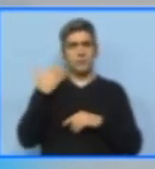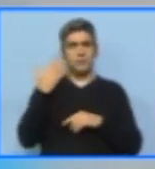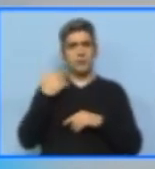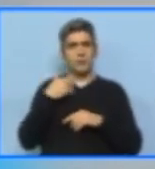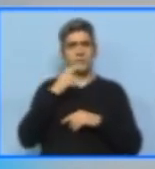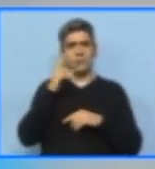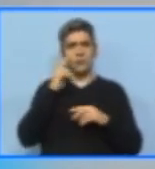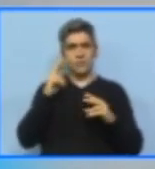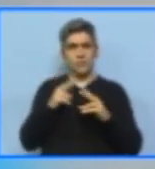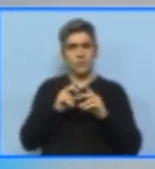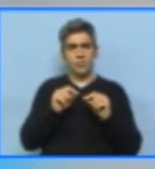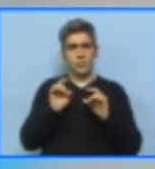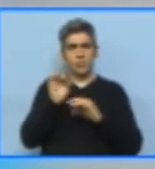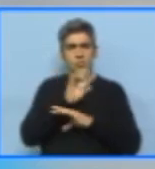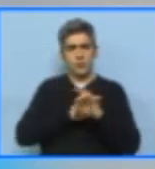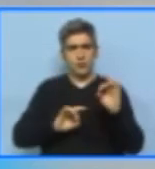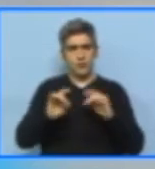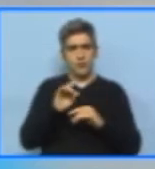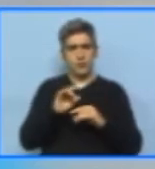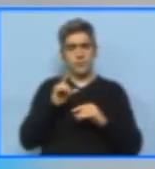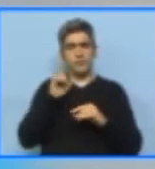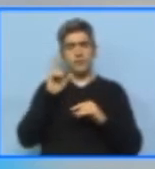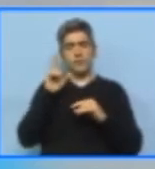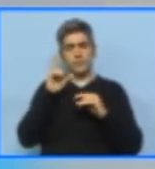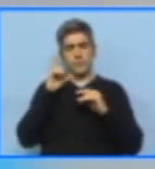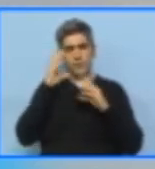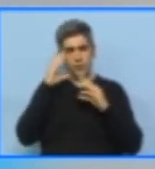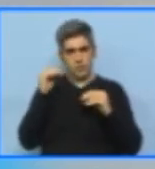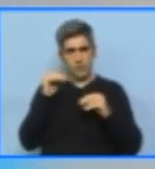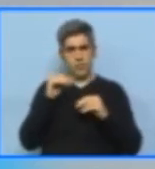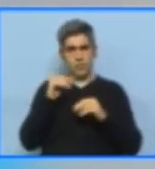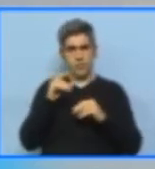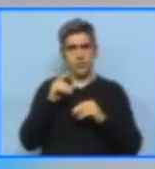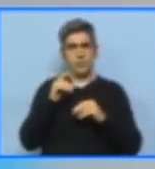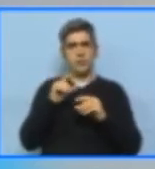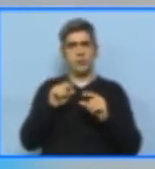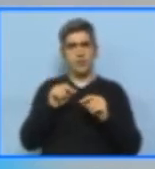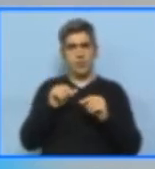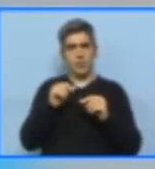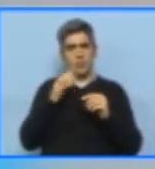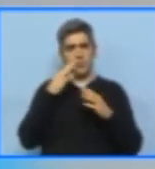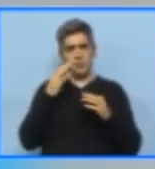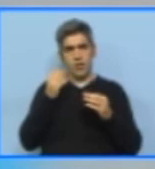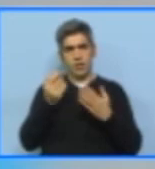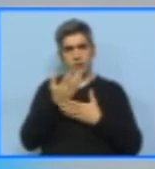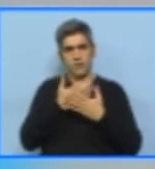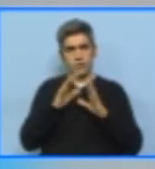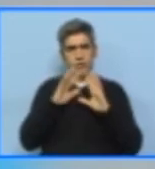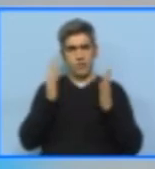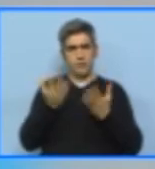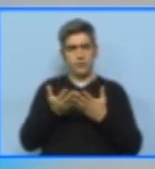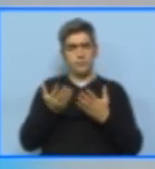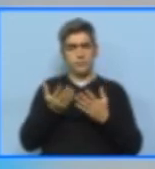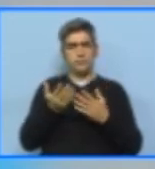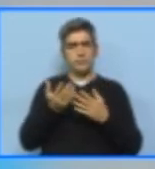tempos no encontro das rádios europeias, em Amsterdão, não rádios confessionais, rádios comerciais, rádios generalistas, digamos